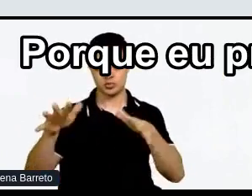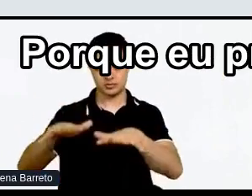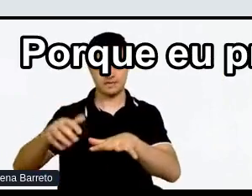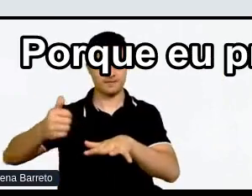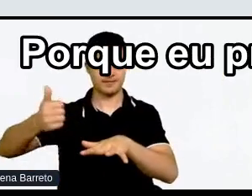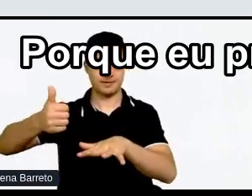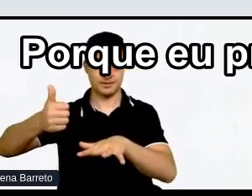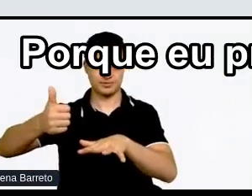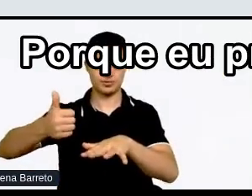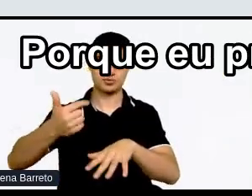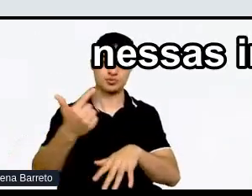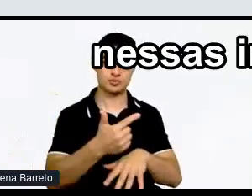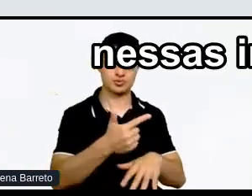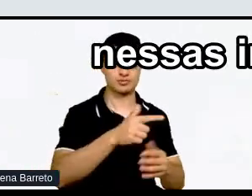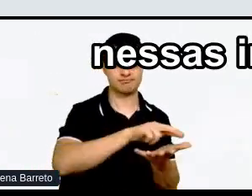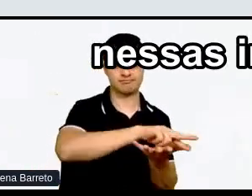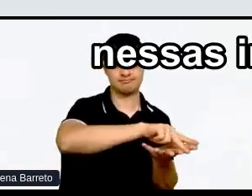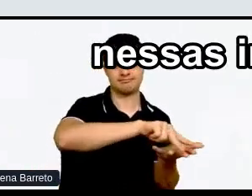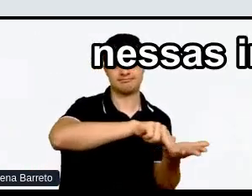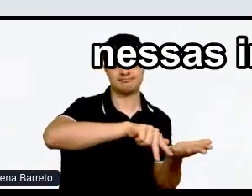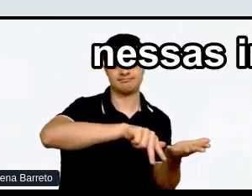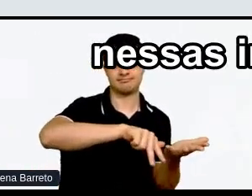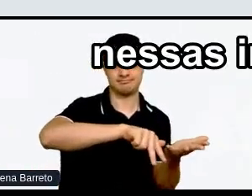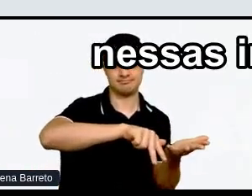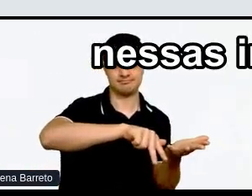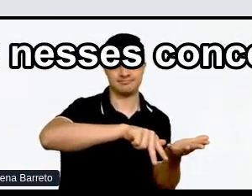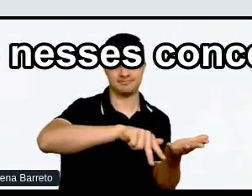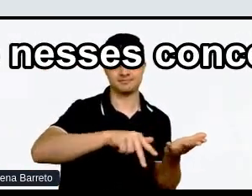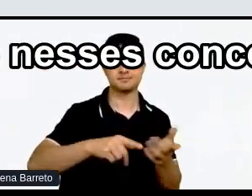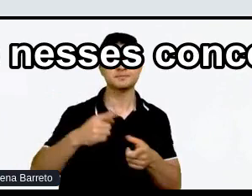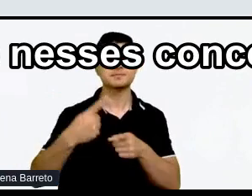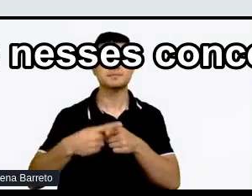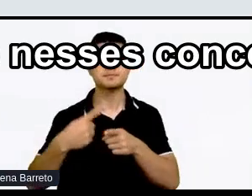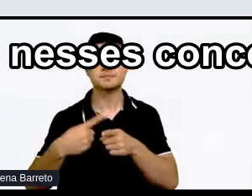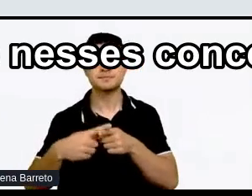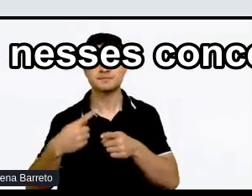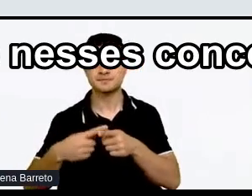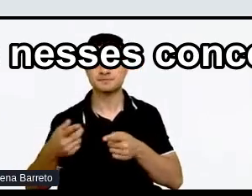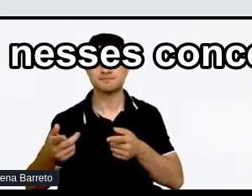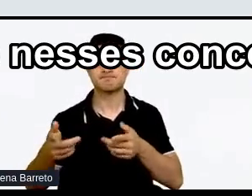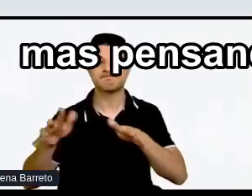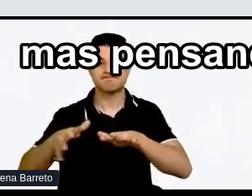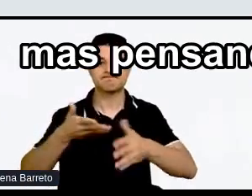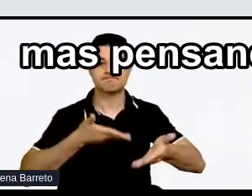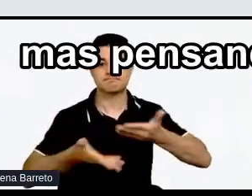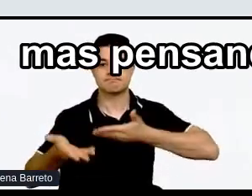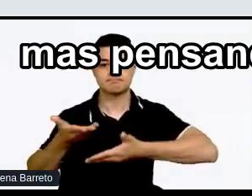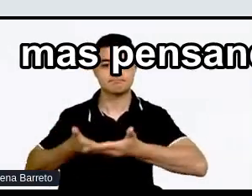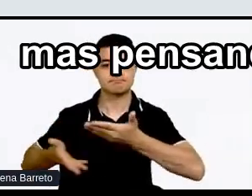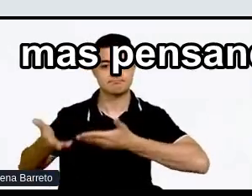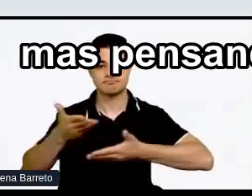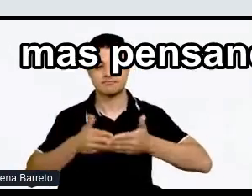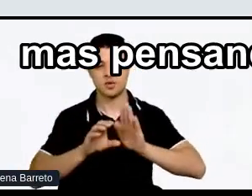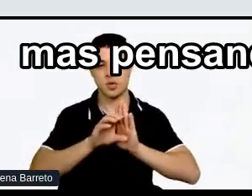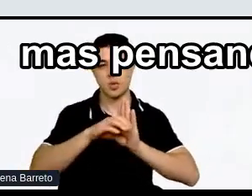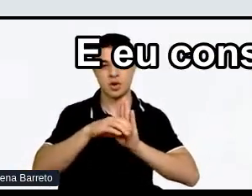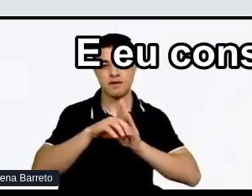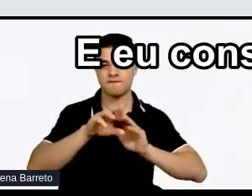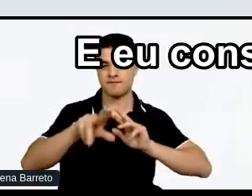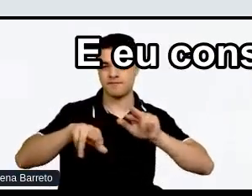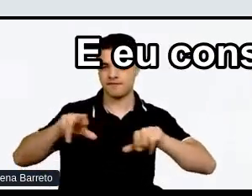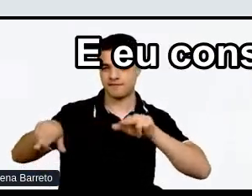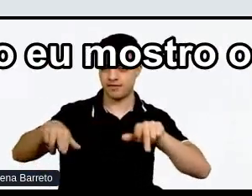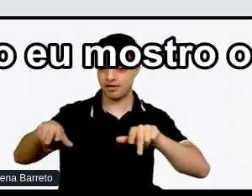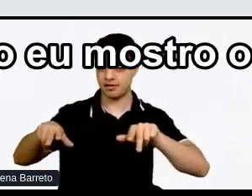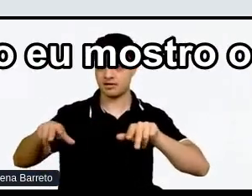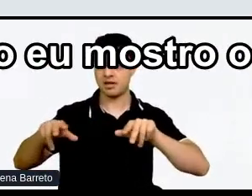preciso pensar nessas interações e nesses conceitos diferentes, mas pensando em incluir. Eu